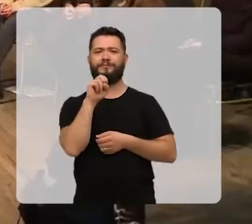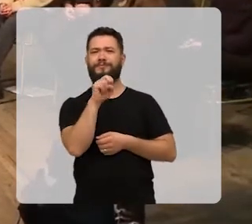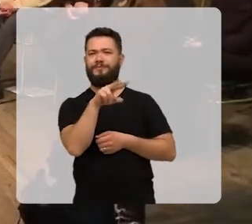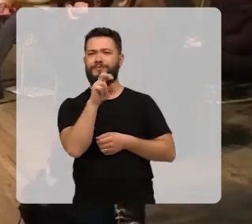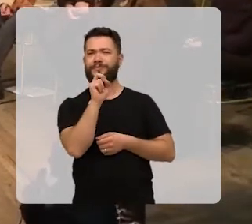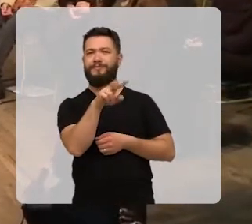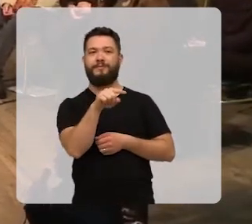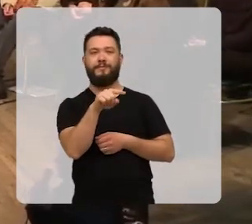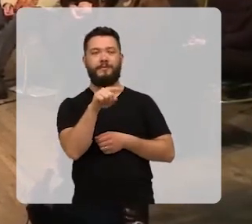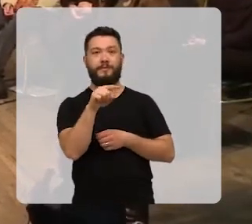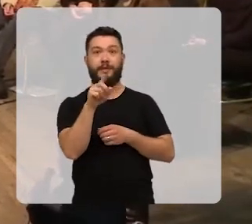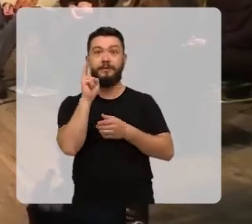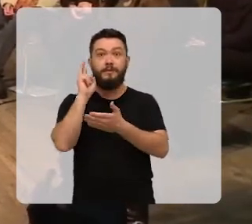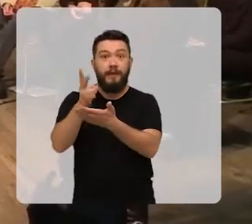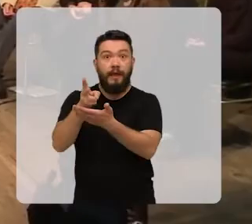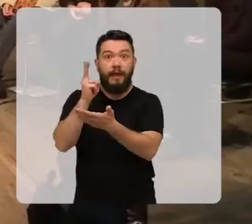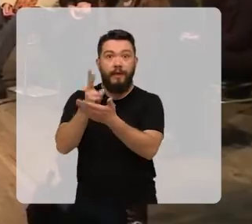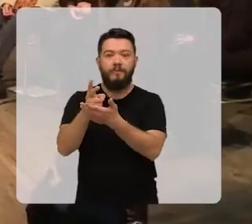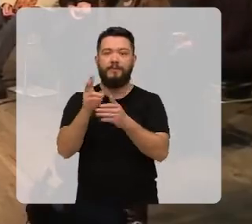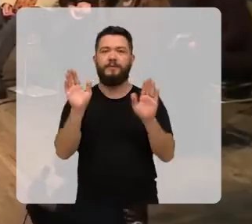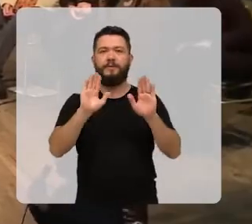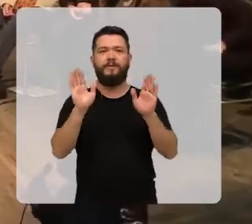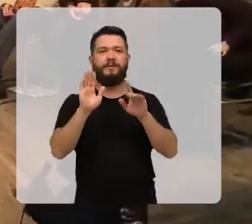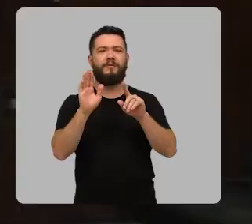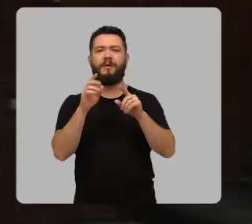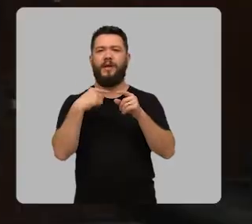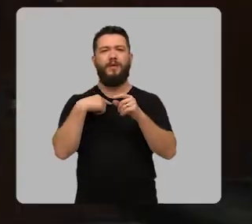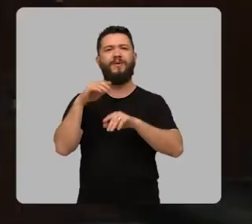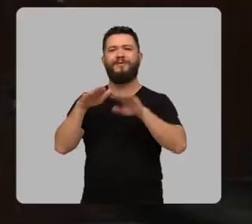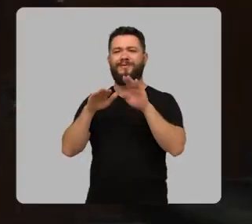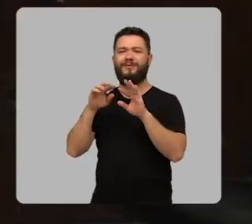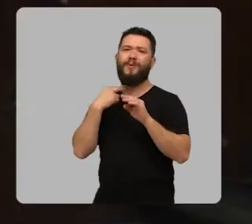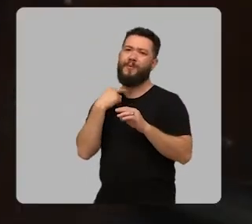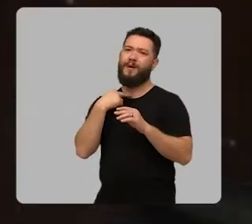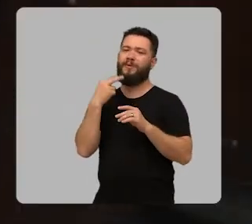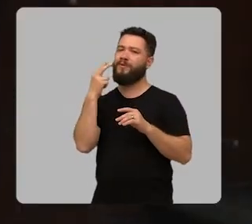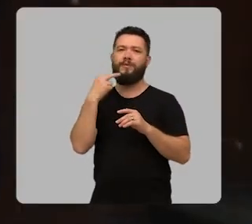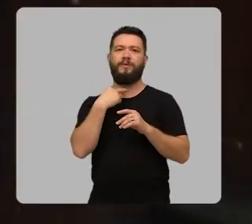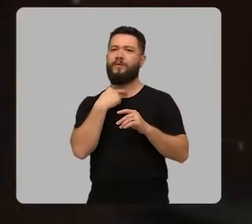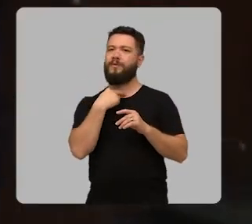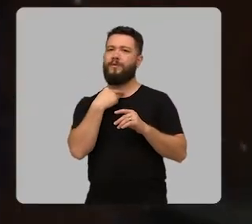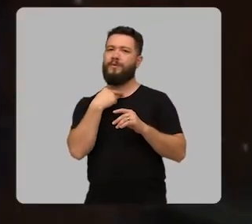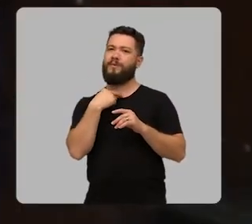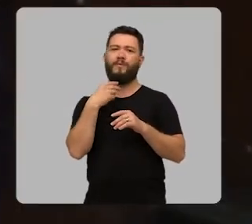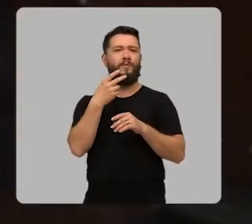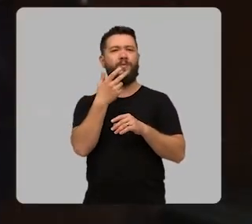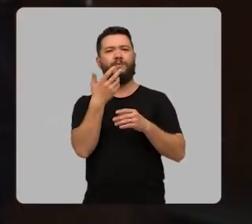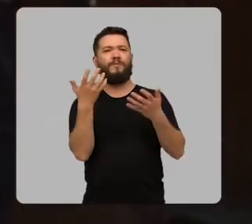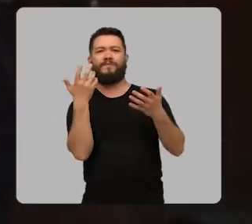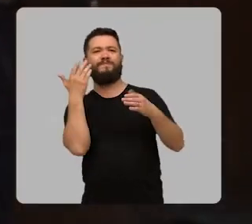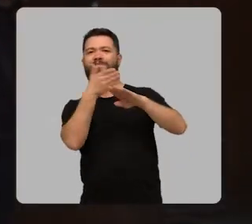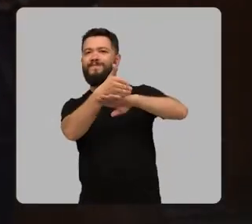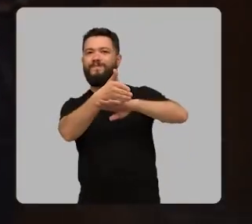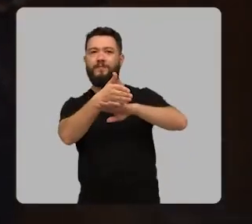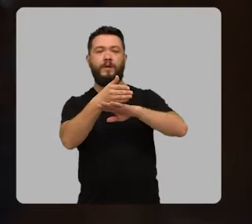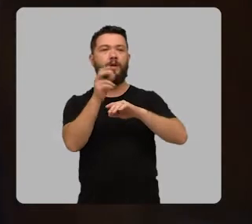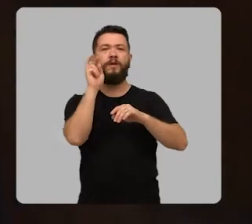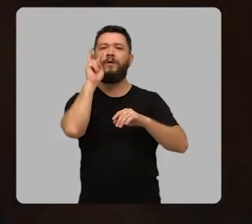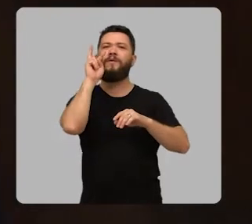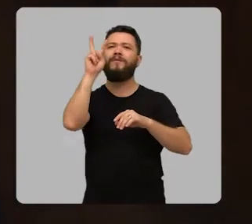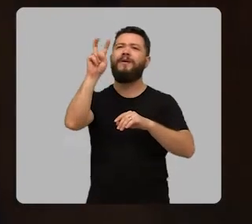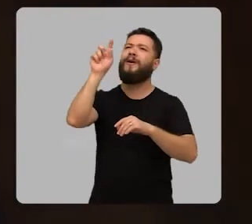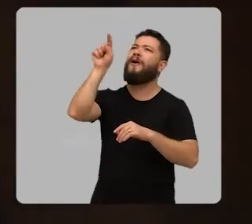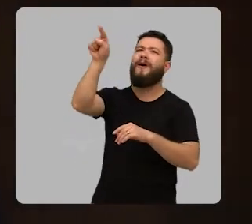dela mas não todas ela faz muito mais do que eu consigo ver mas essa é a primeira vez que eu vejo a foto dela ó mãe